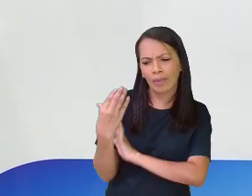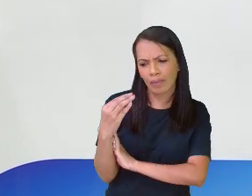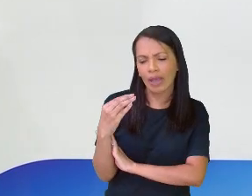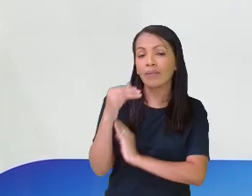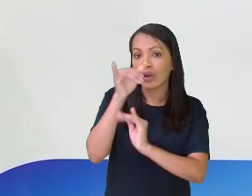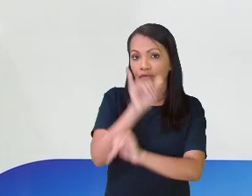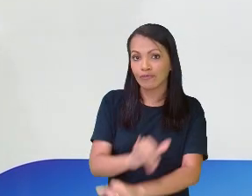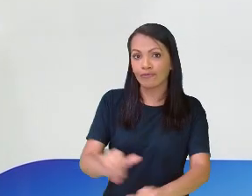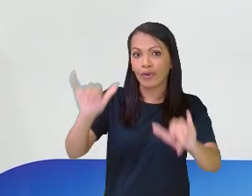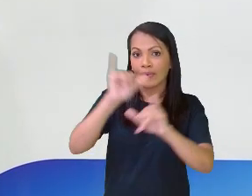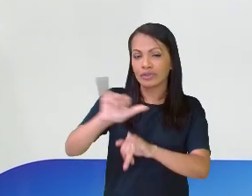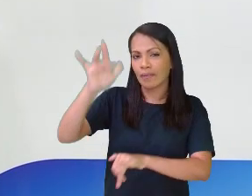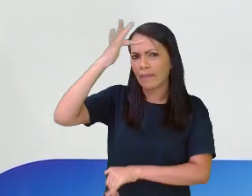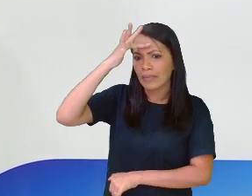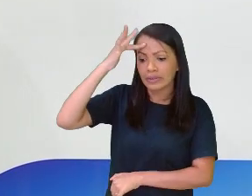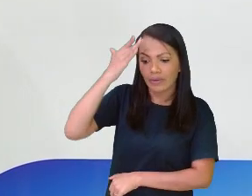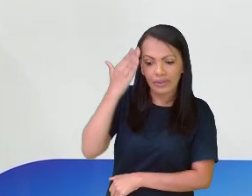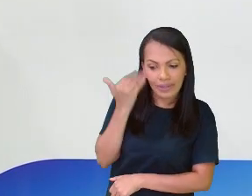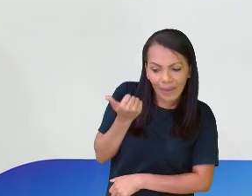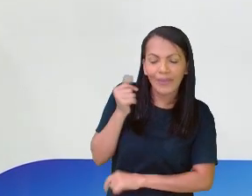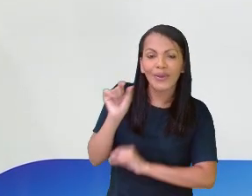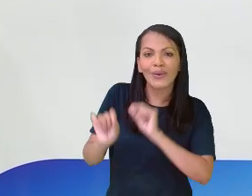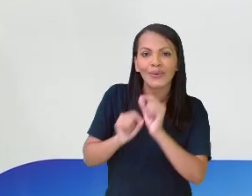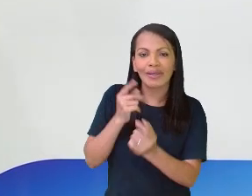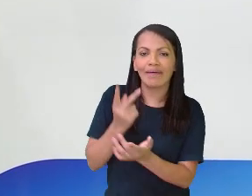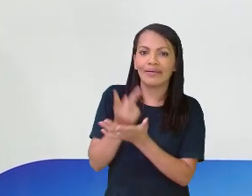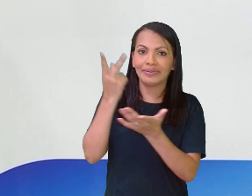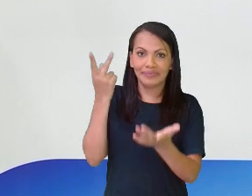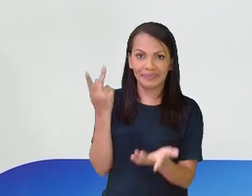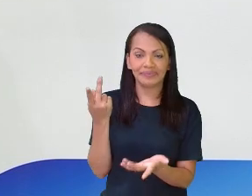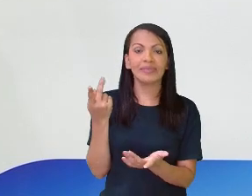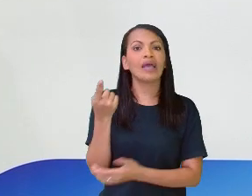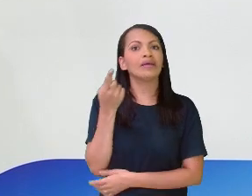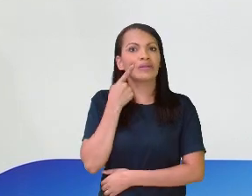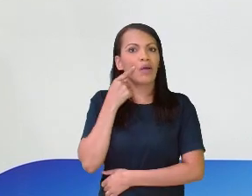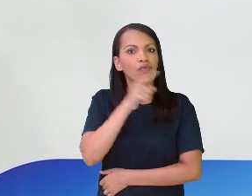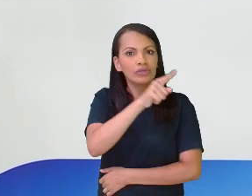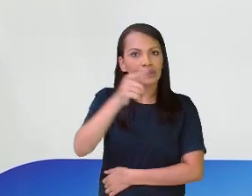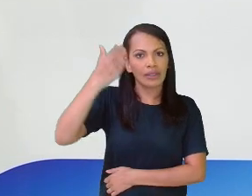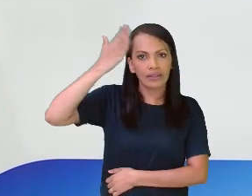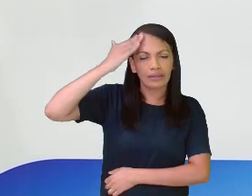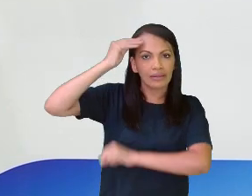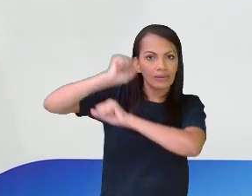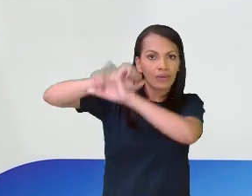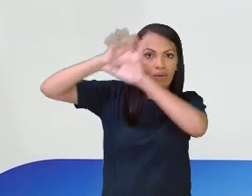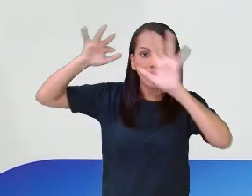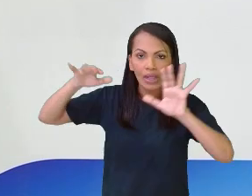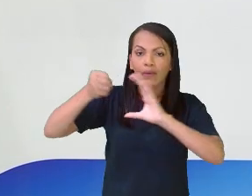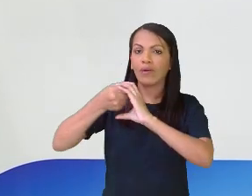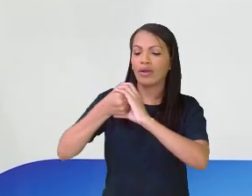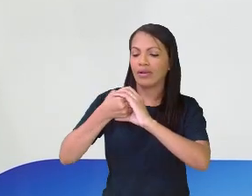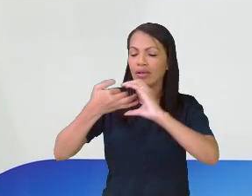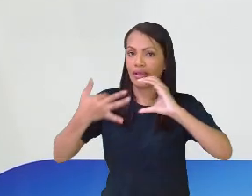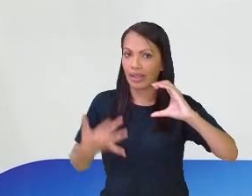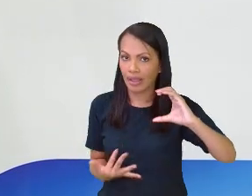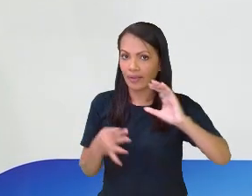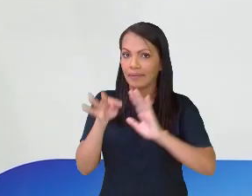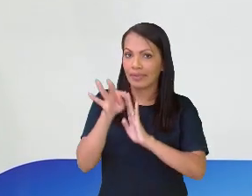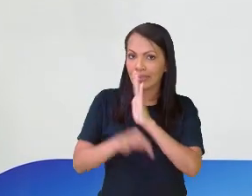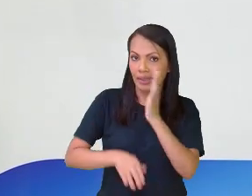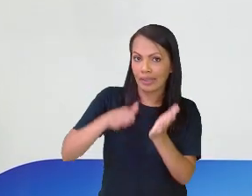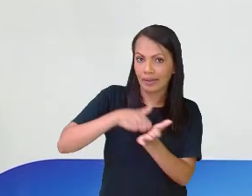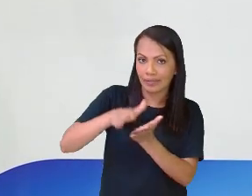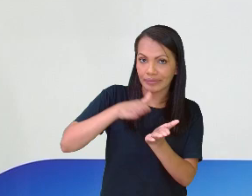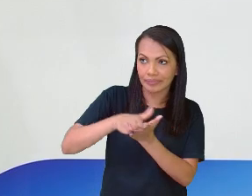bastante claro qual é a função e quais são as características de um texto de divulgação científica, não é isso? Olha só, eu